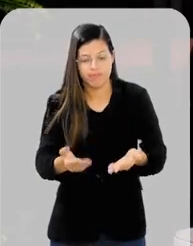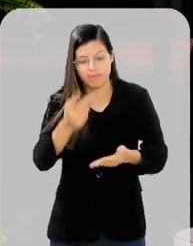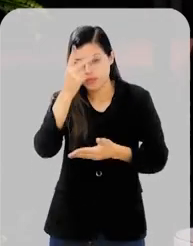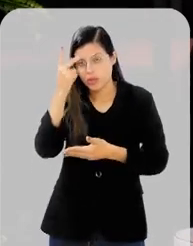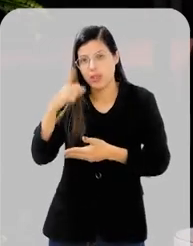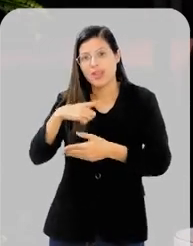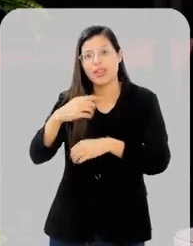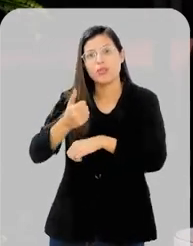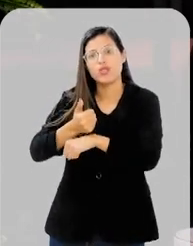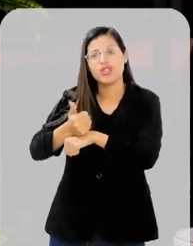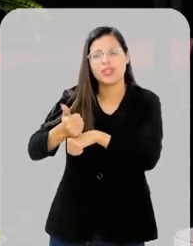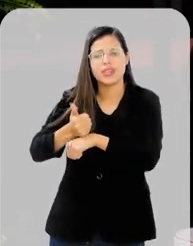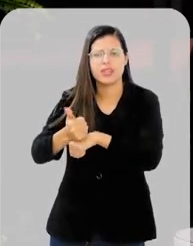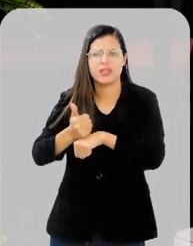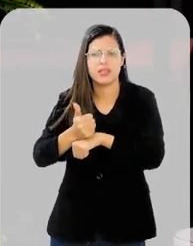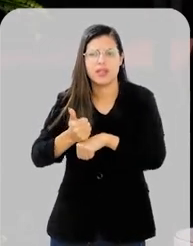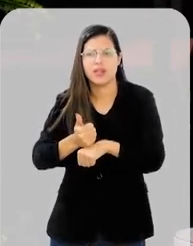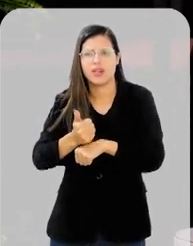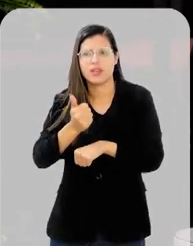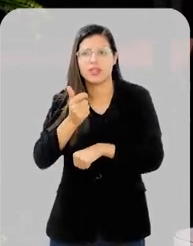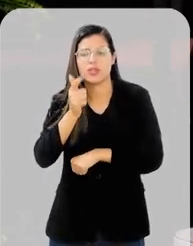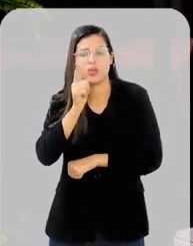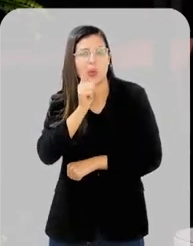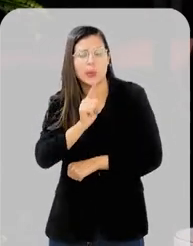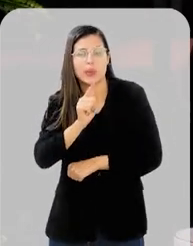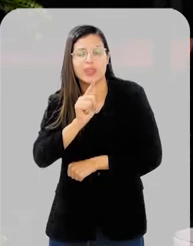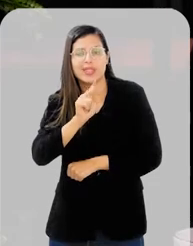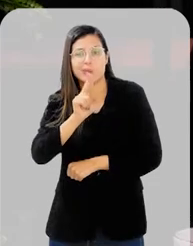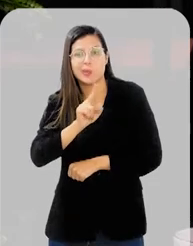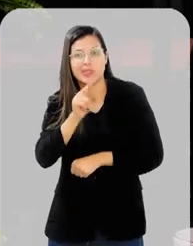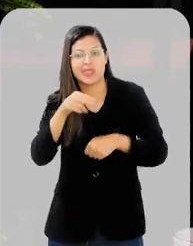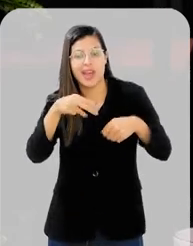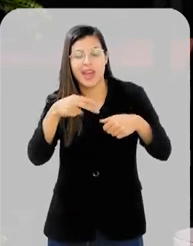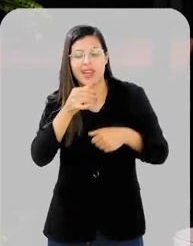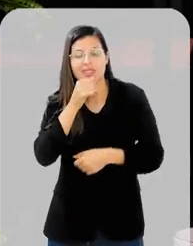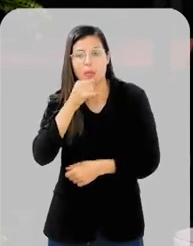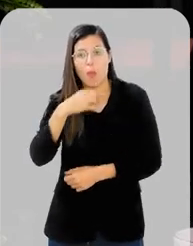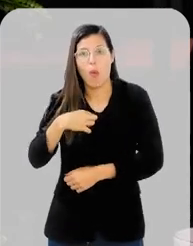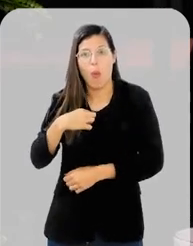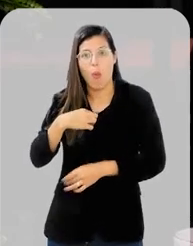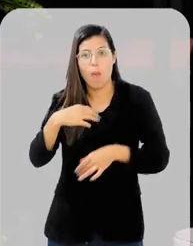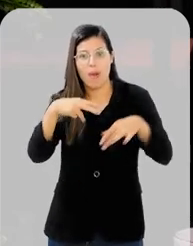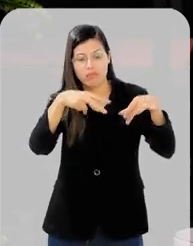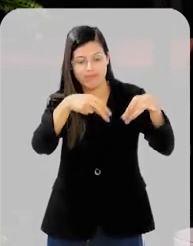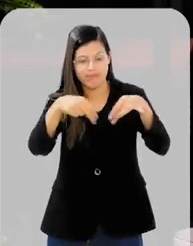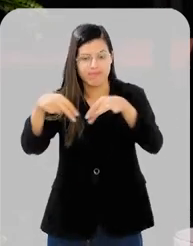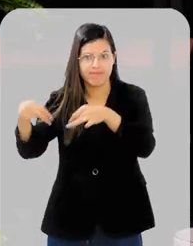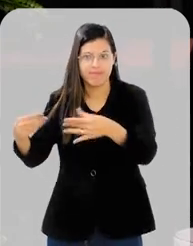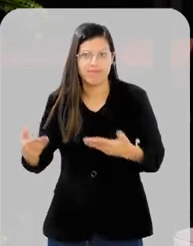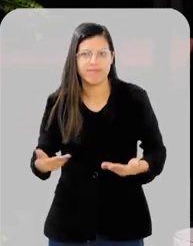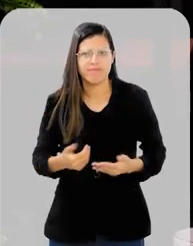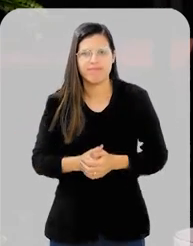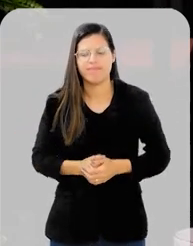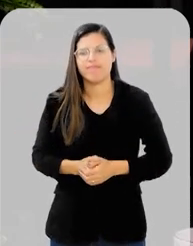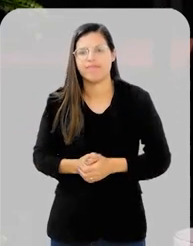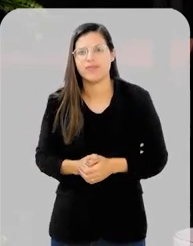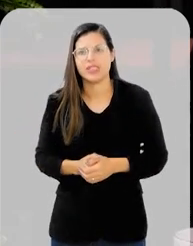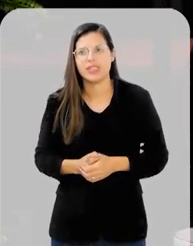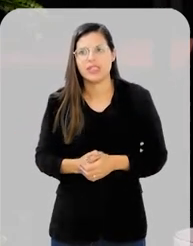pessoas tenham dignidade e poder estender roupa no varal entende e e aquilo foi assim puxa